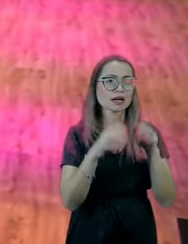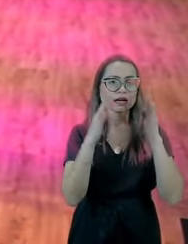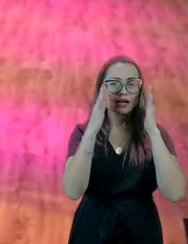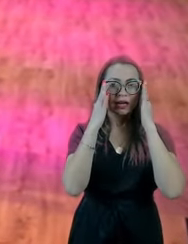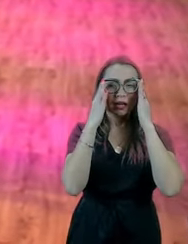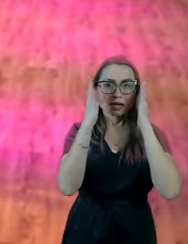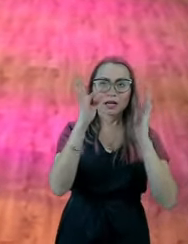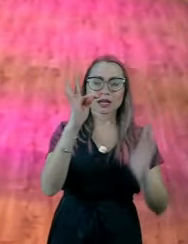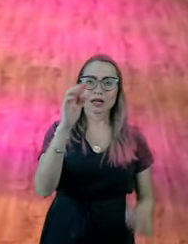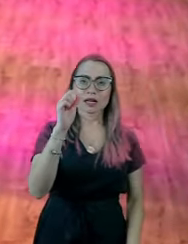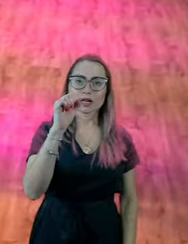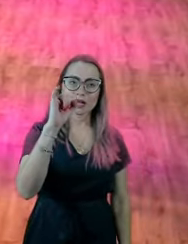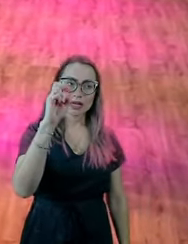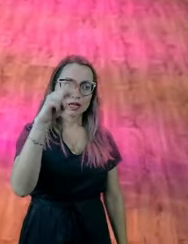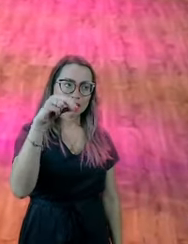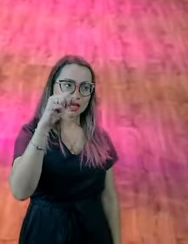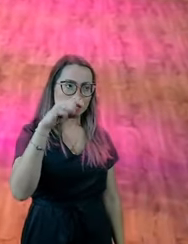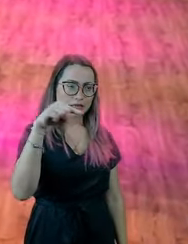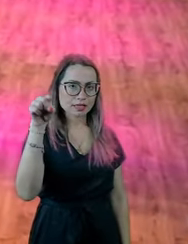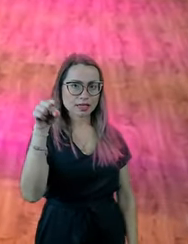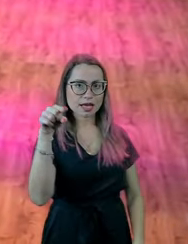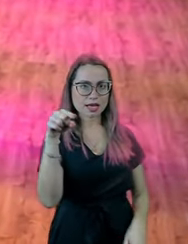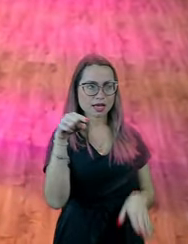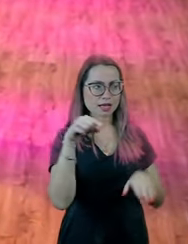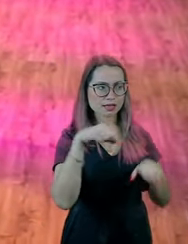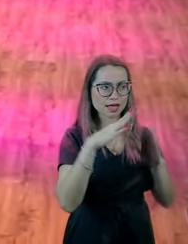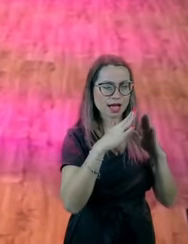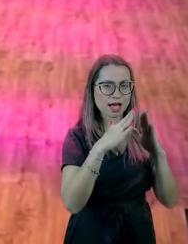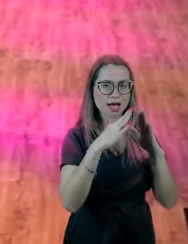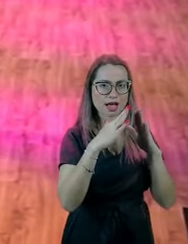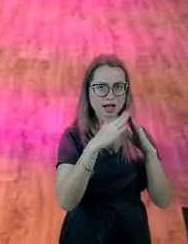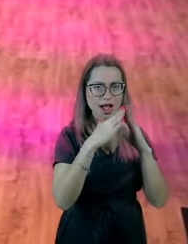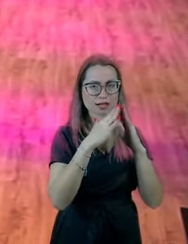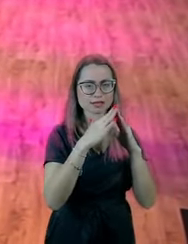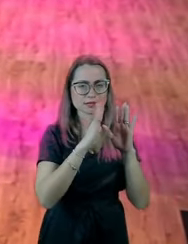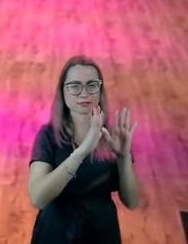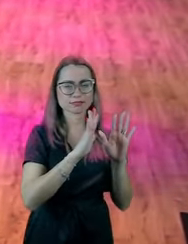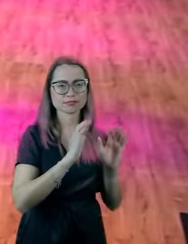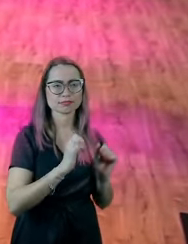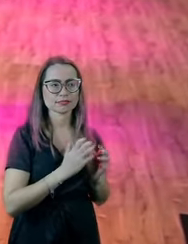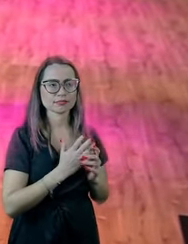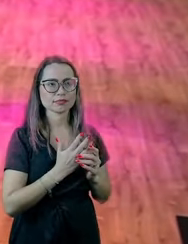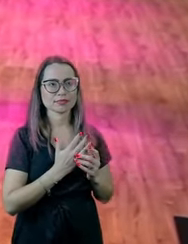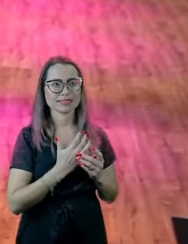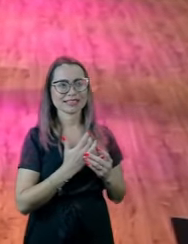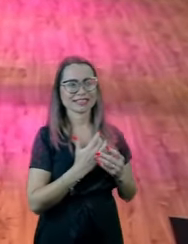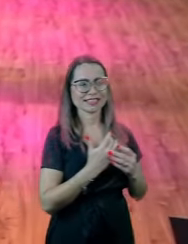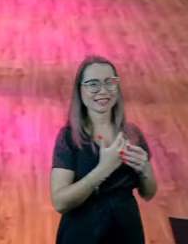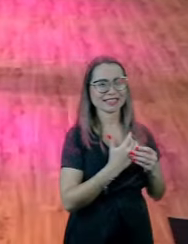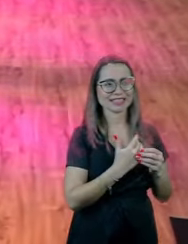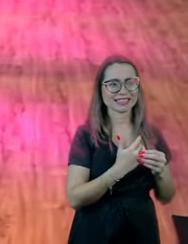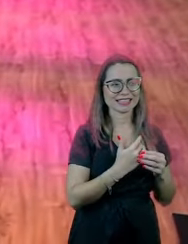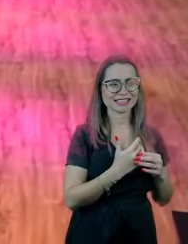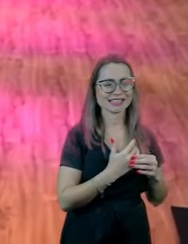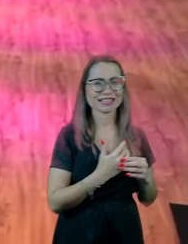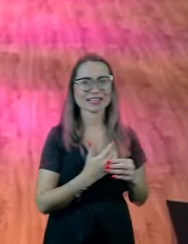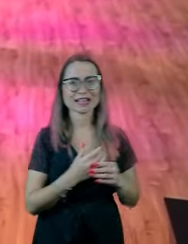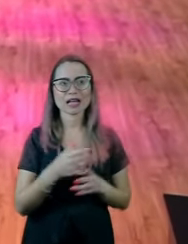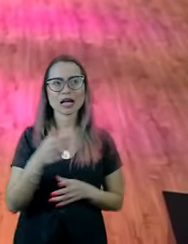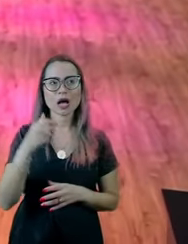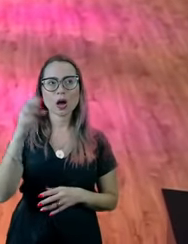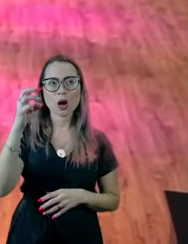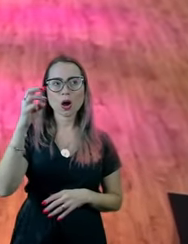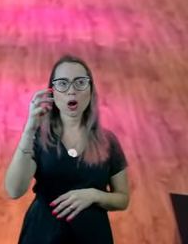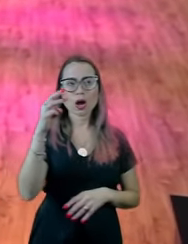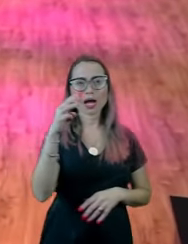Tainá está aqui. Está em casa? Está em casa. E Marcelo perdeu a